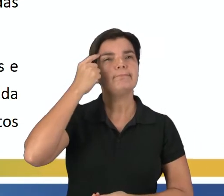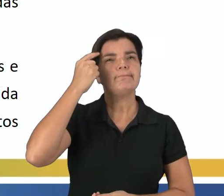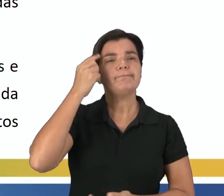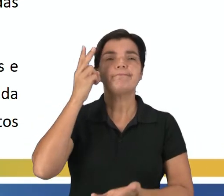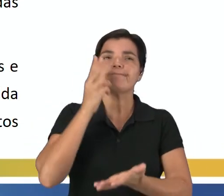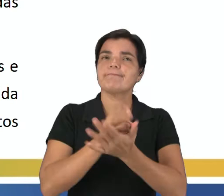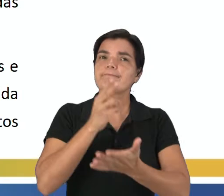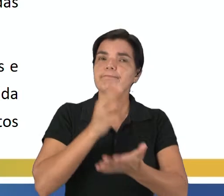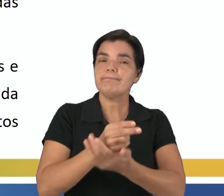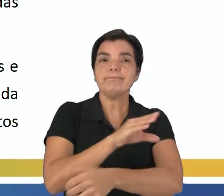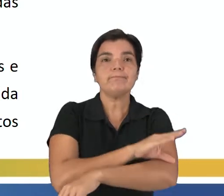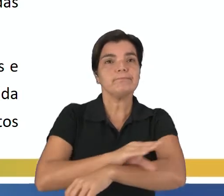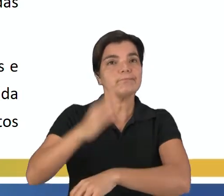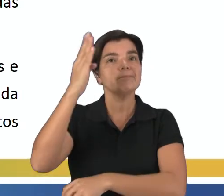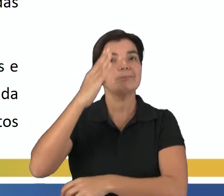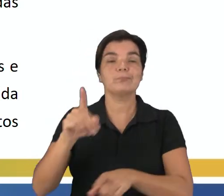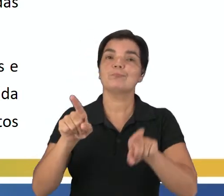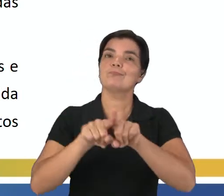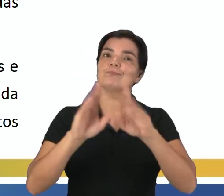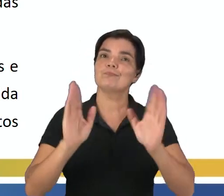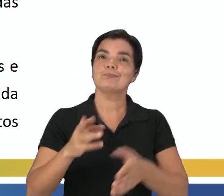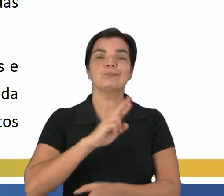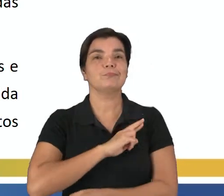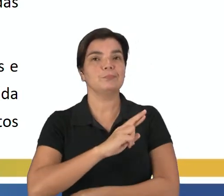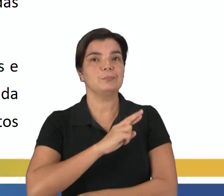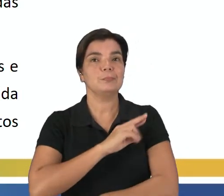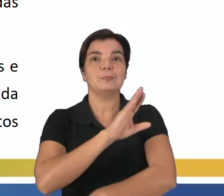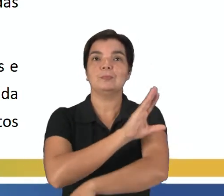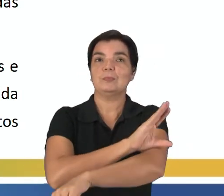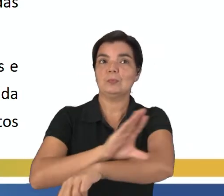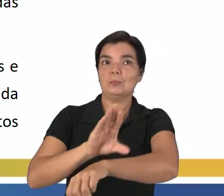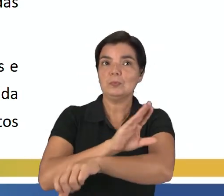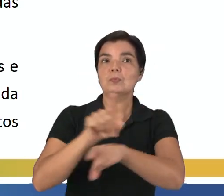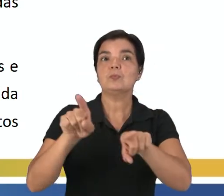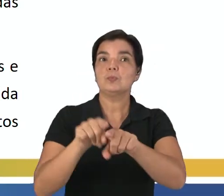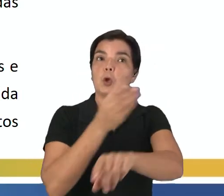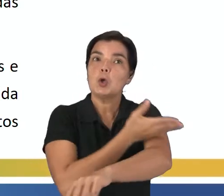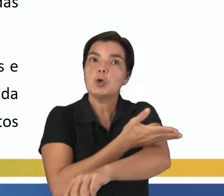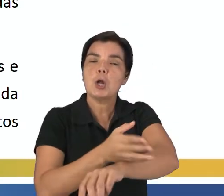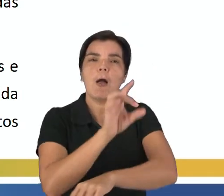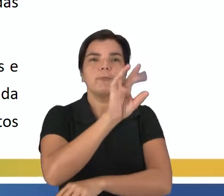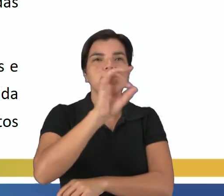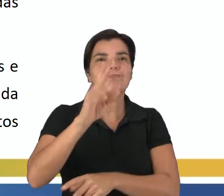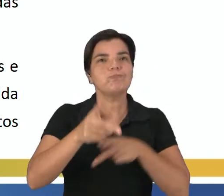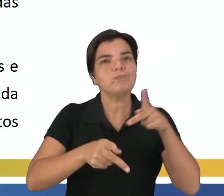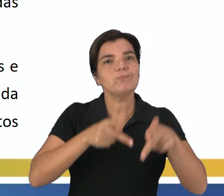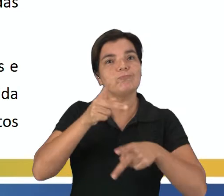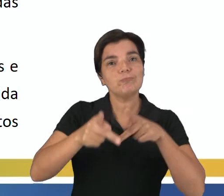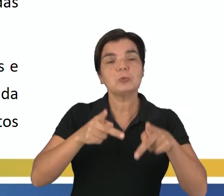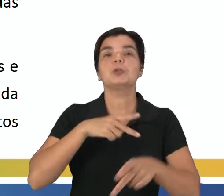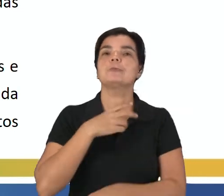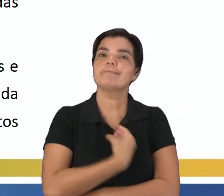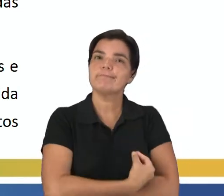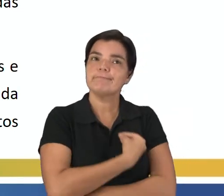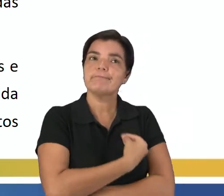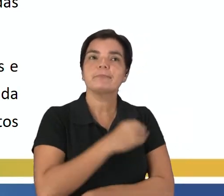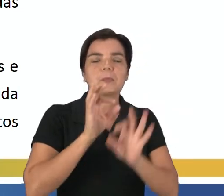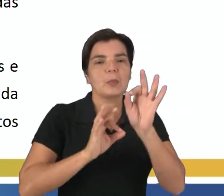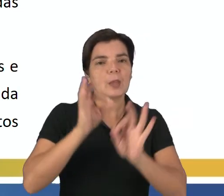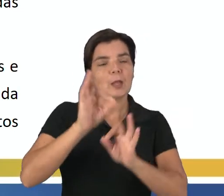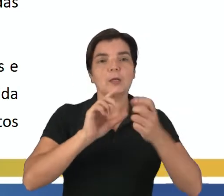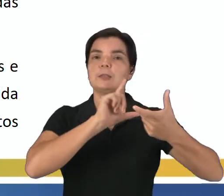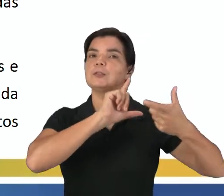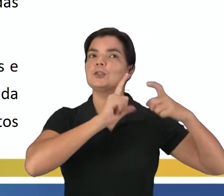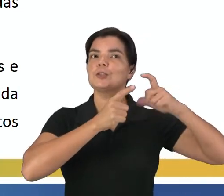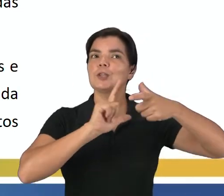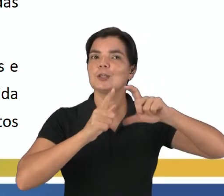reflete diretamente na cultura brasileira, já que a região, a cultura e os costumes de cada um dos povos têm grande participação